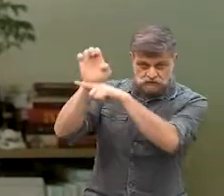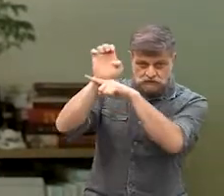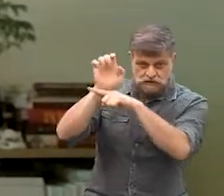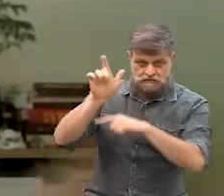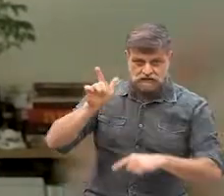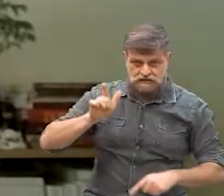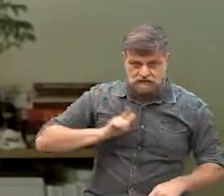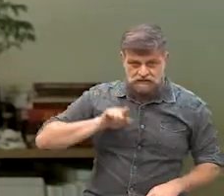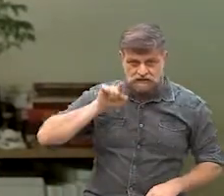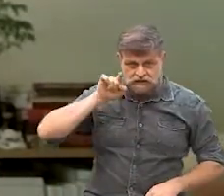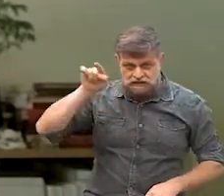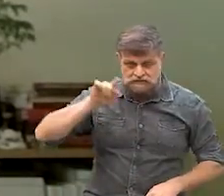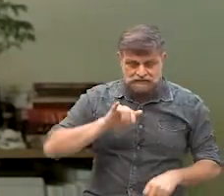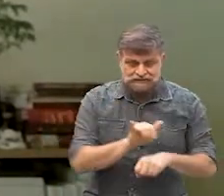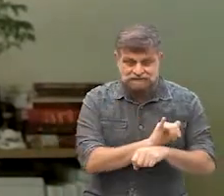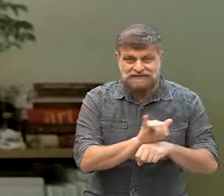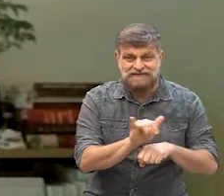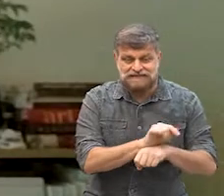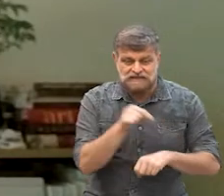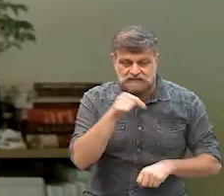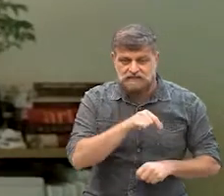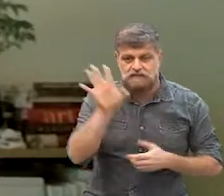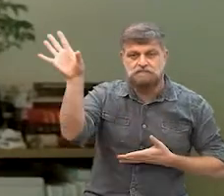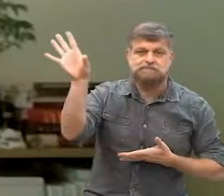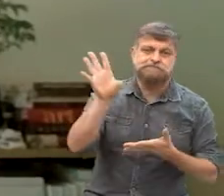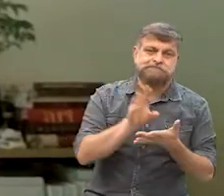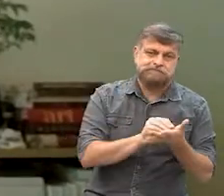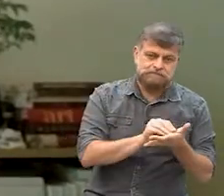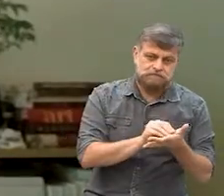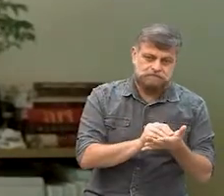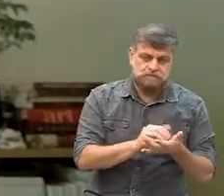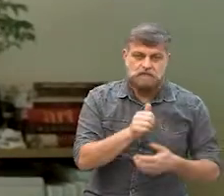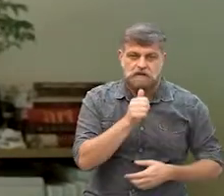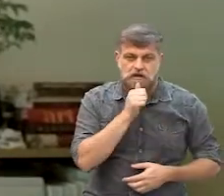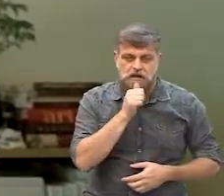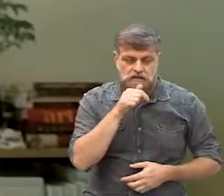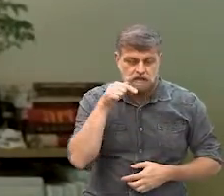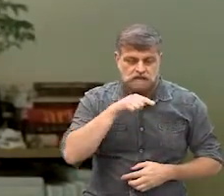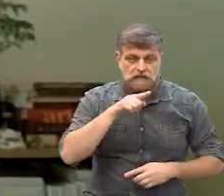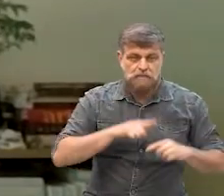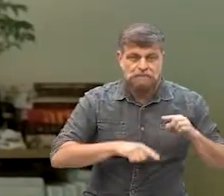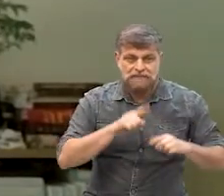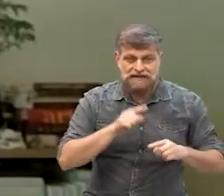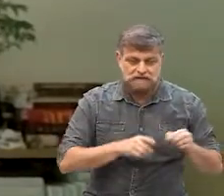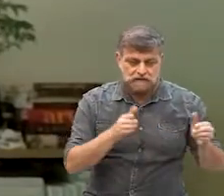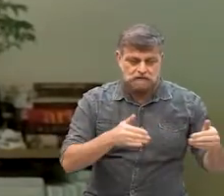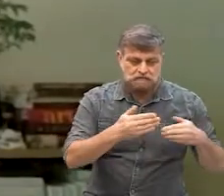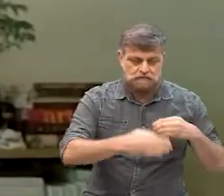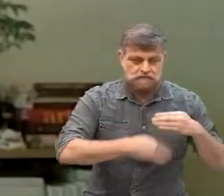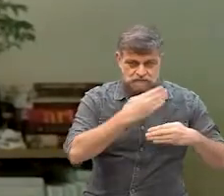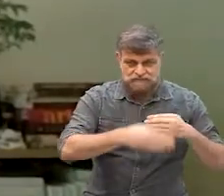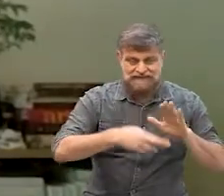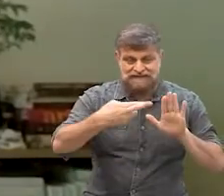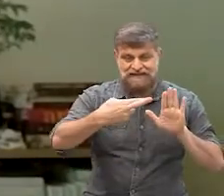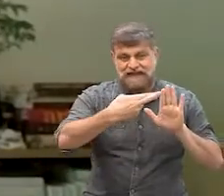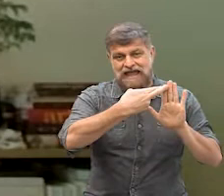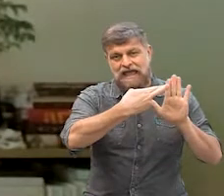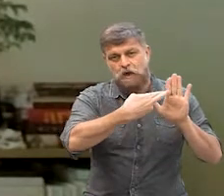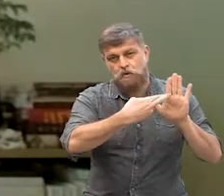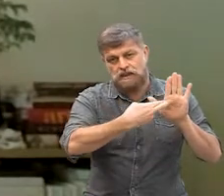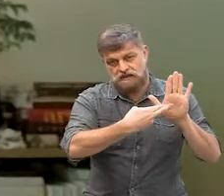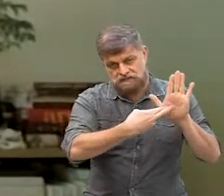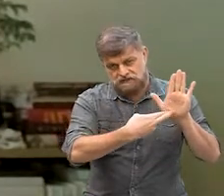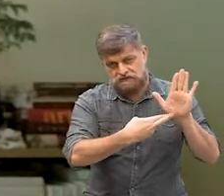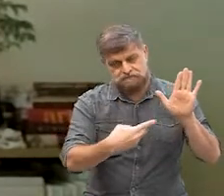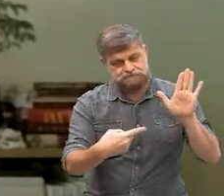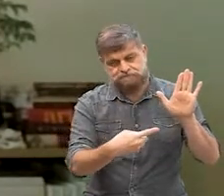que a legislação brasileira ainda precisa fazer, que é adequar o uso dessas embalagens, regulamentar realmente o uso dessas